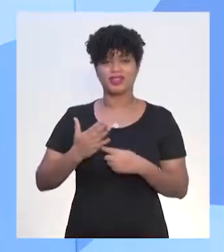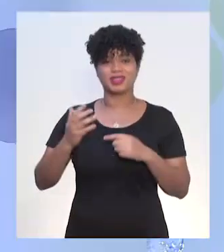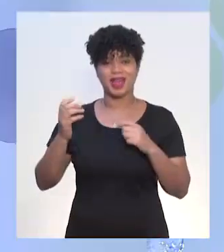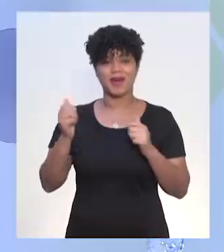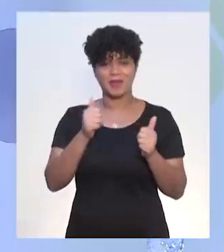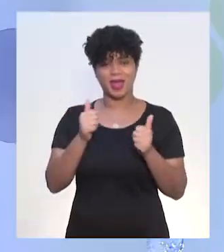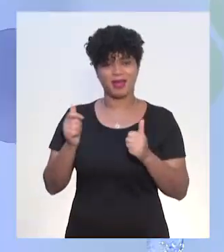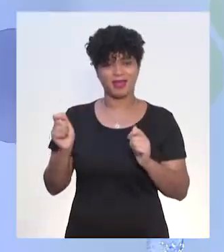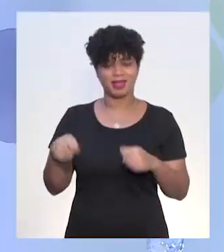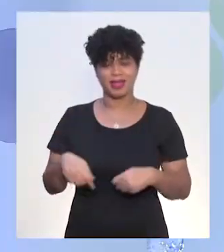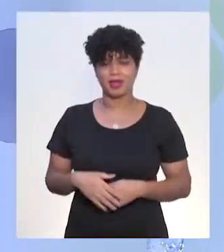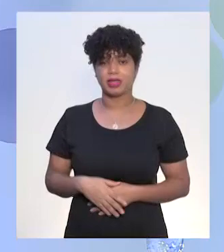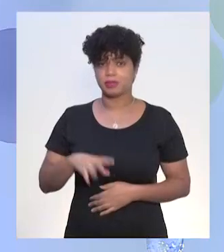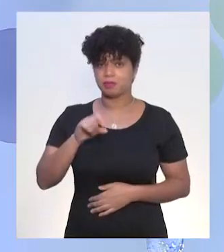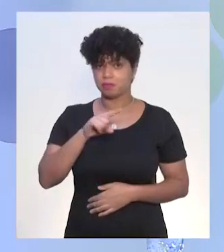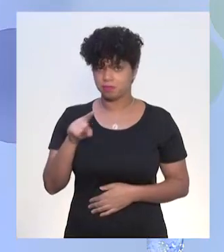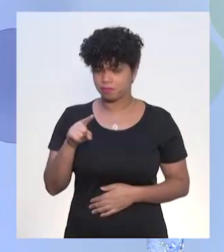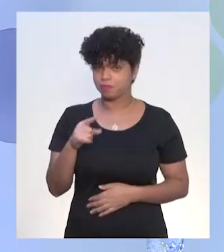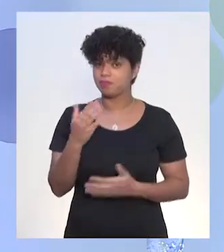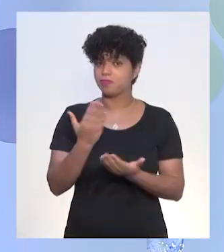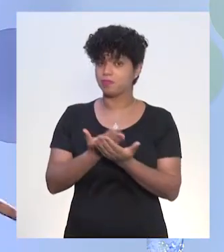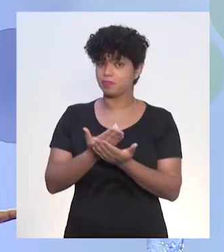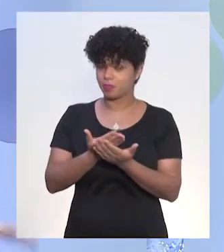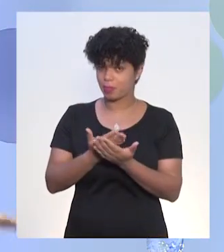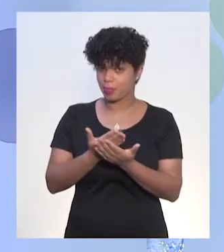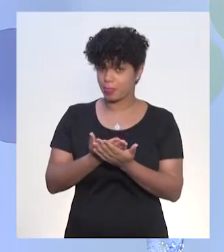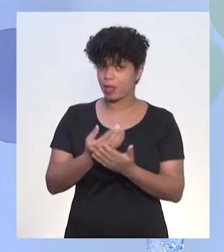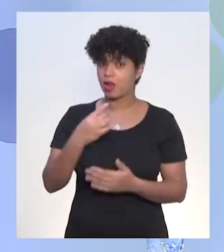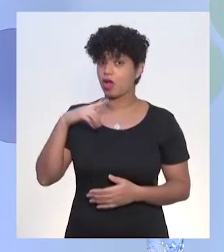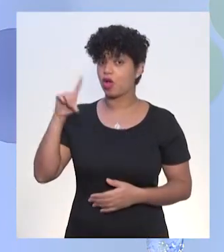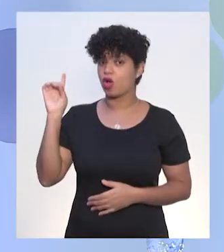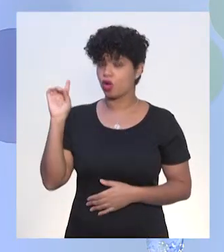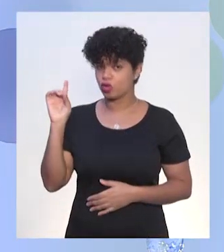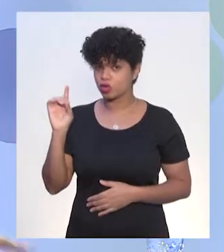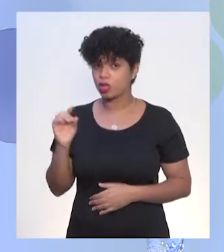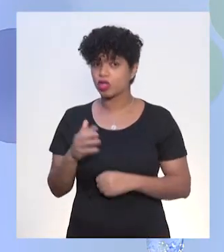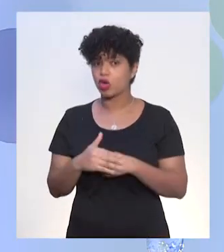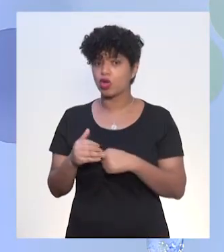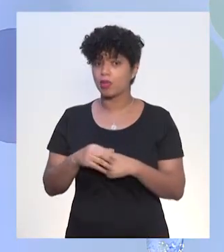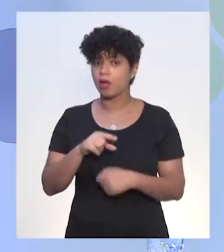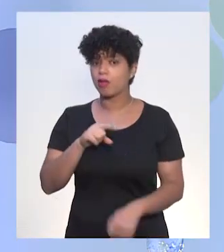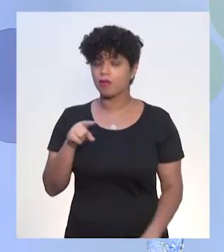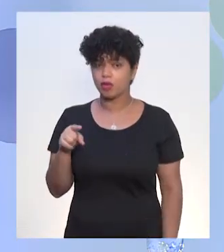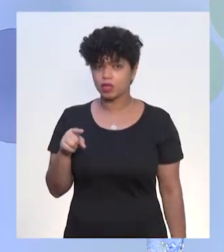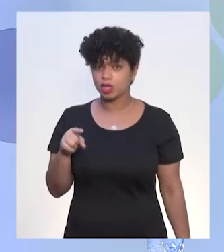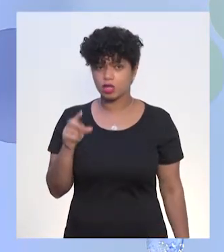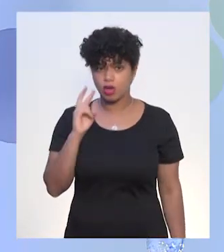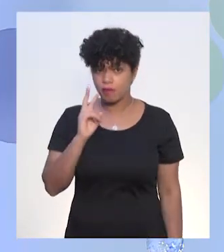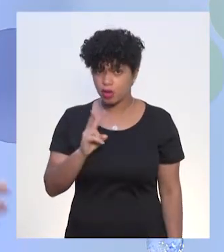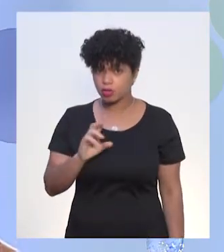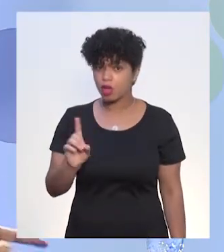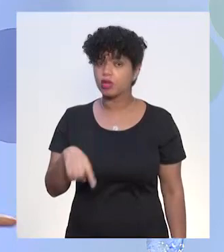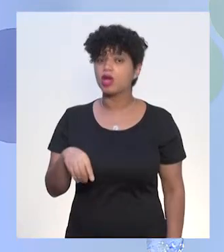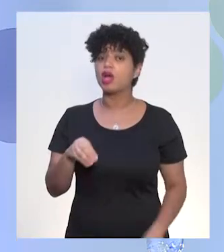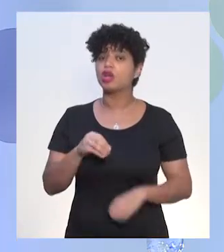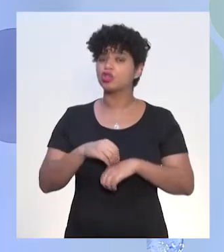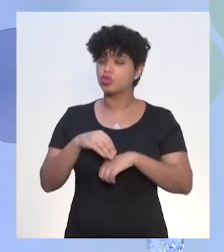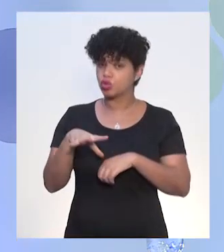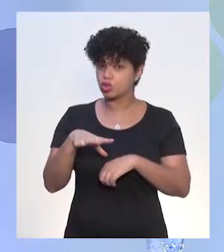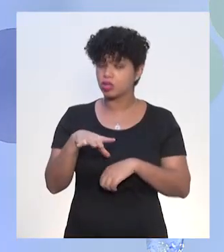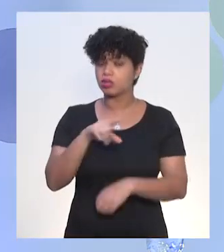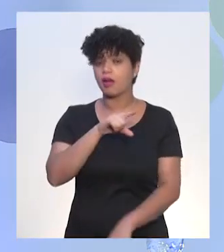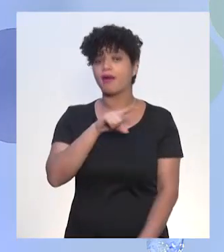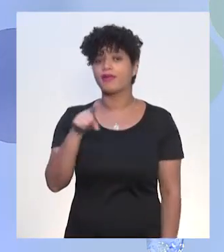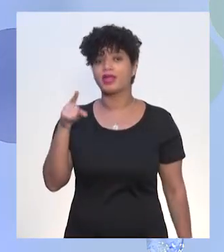exatamente para quem não viu aula do acolhimento em que vocês a professora Luize deu uma das aulas fica a sugestão depois eles